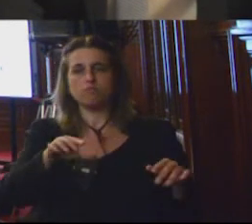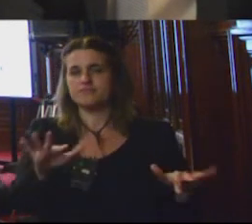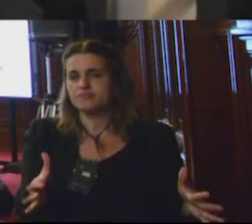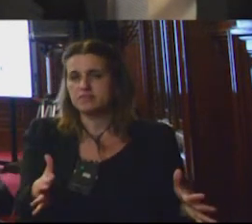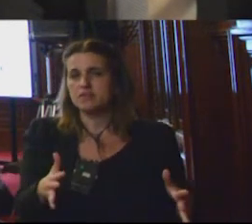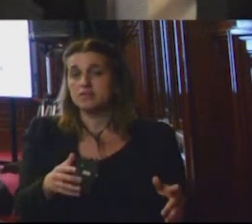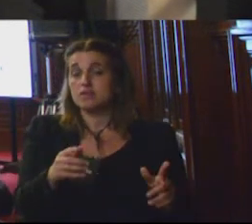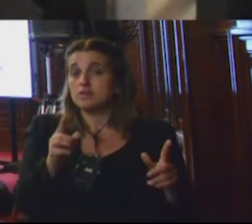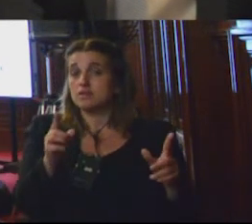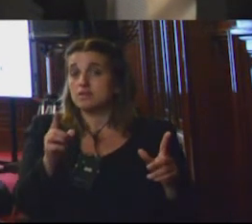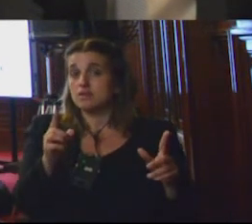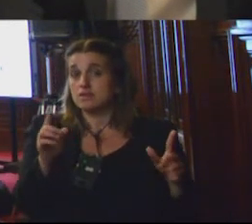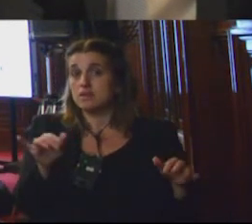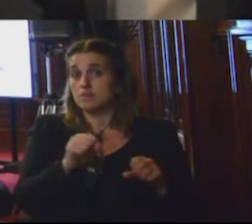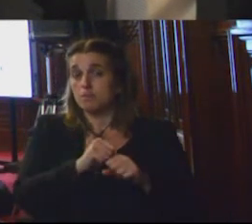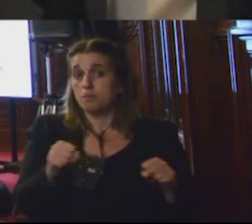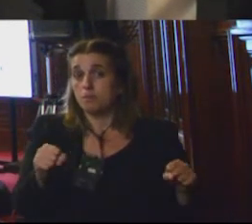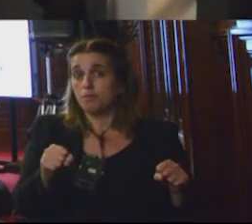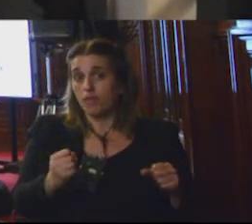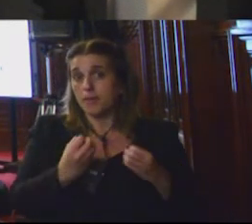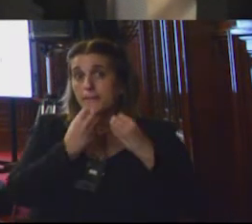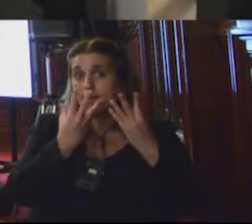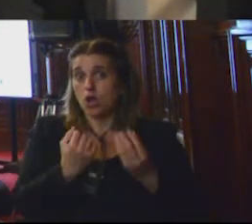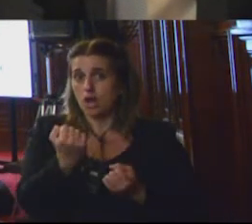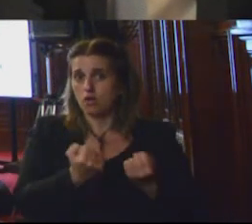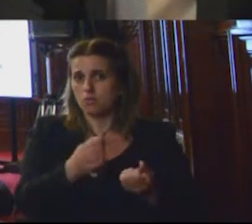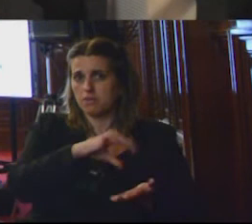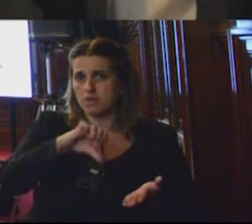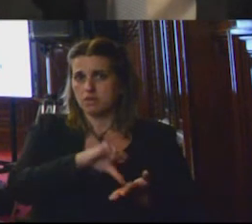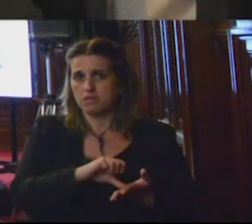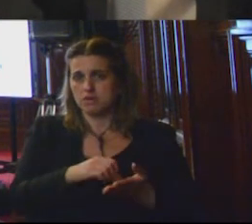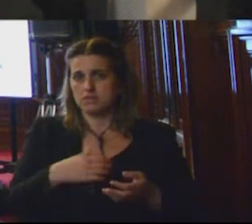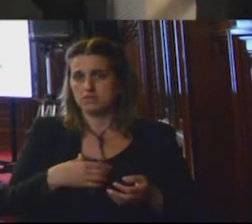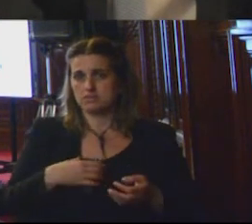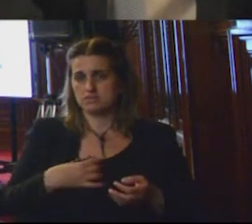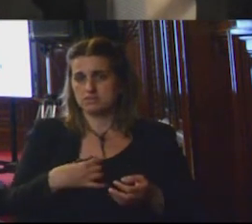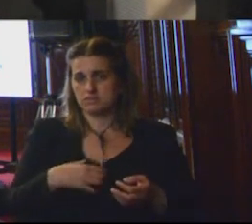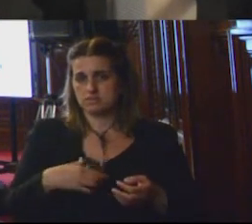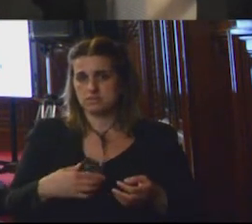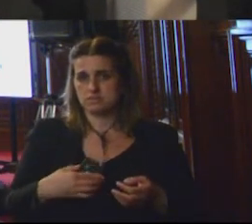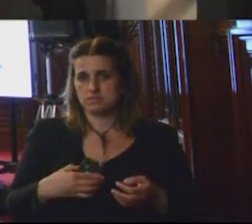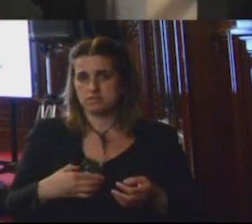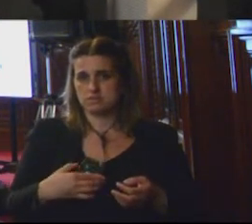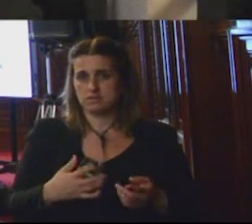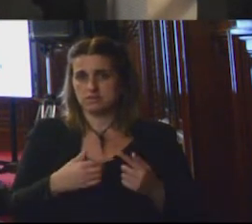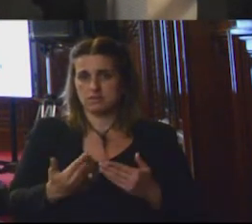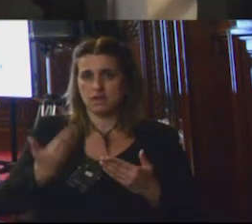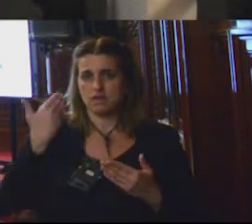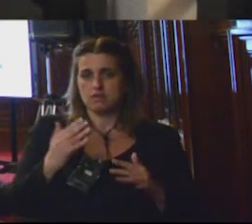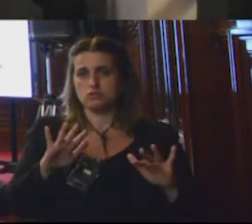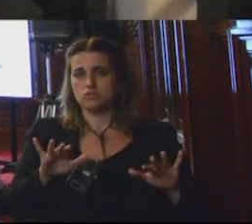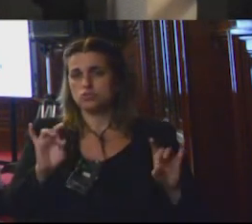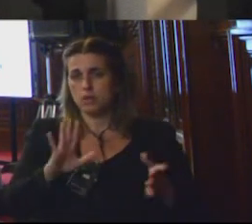país. Até então, a prática da terceirização era regulada apenas em jurisprudência trabalhista, pela súmula